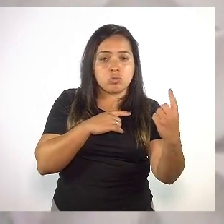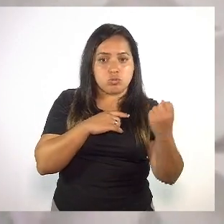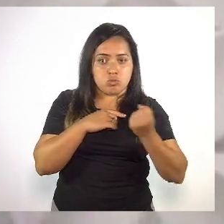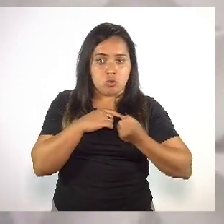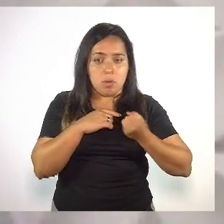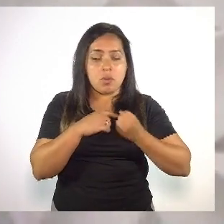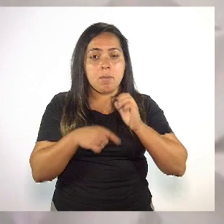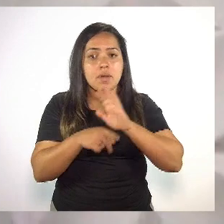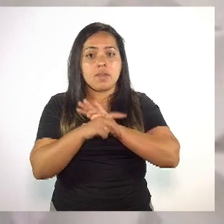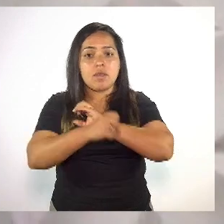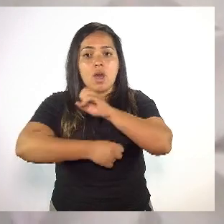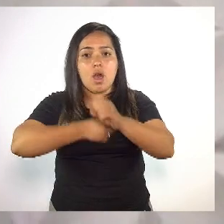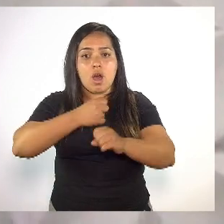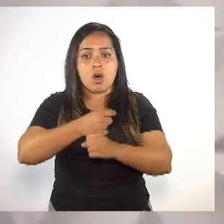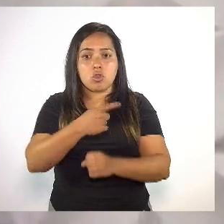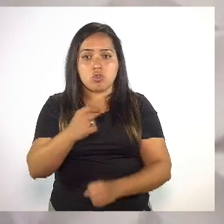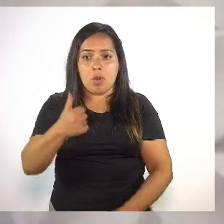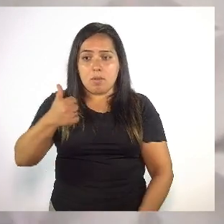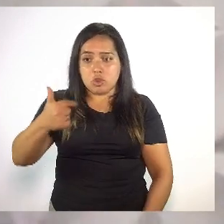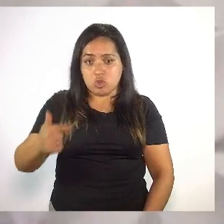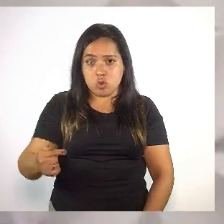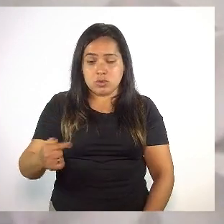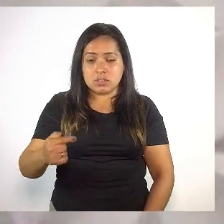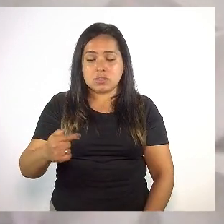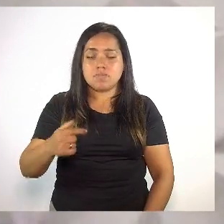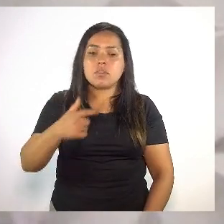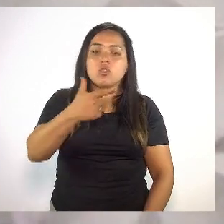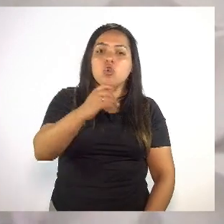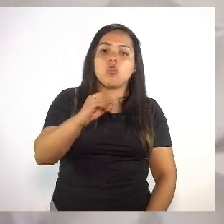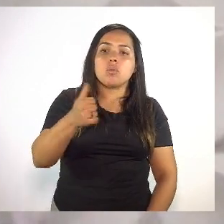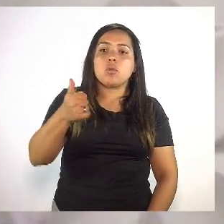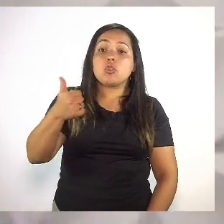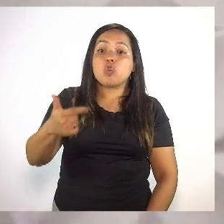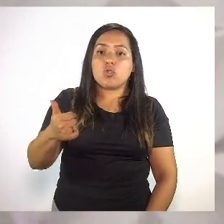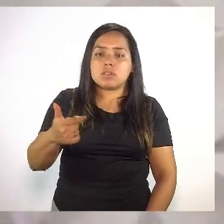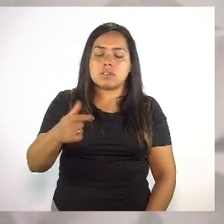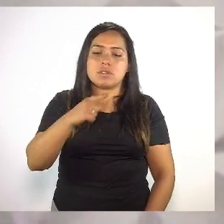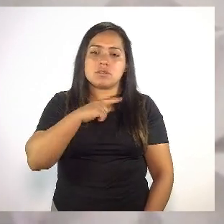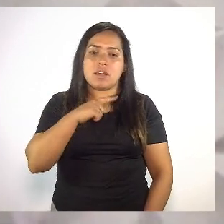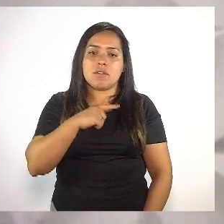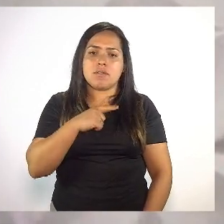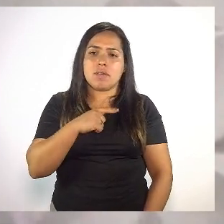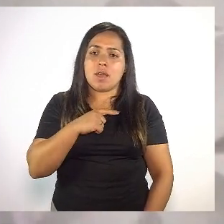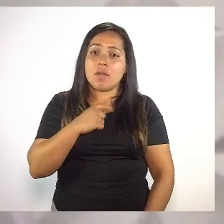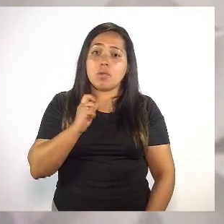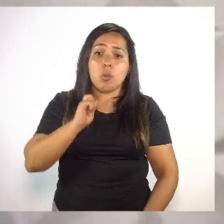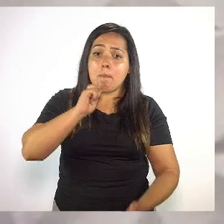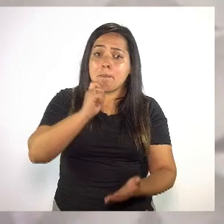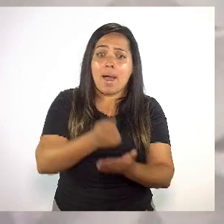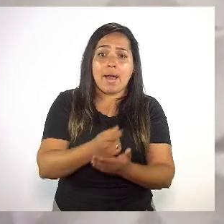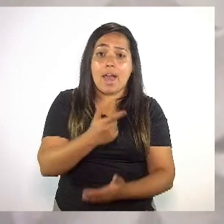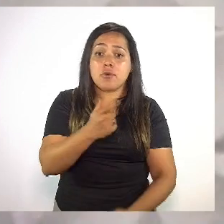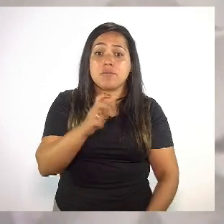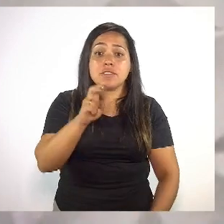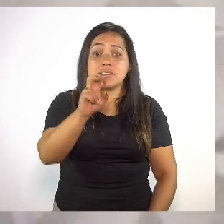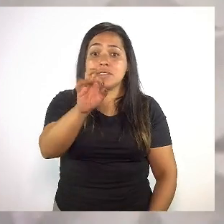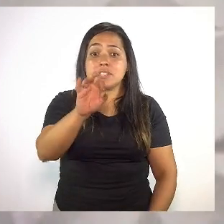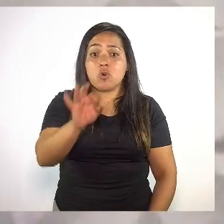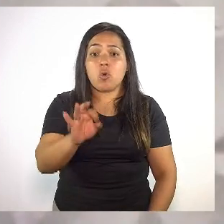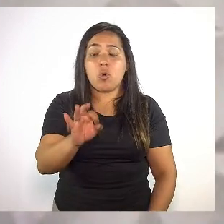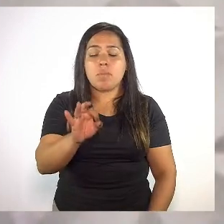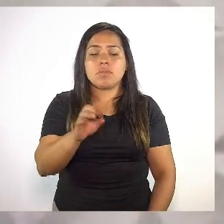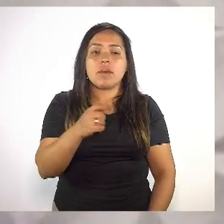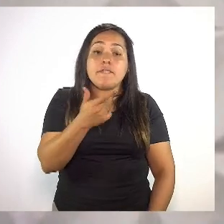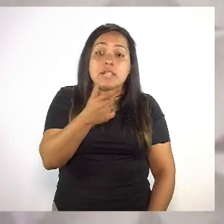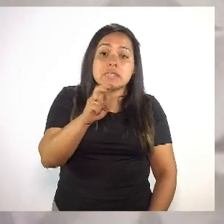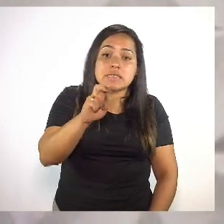área da saúde deixou de ser aplicado cerca de 225 milhões. Na apuração feita pelos